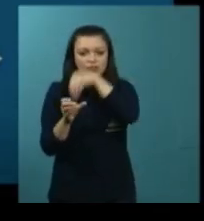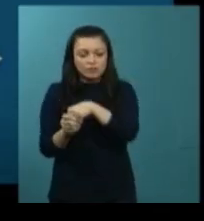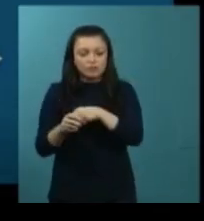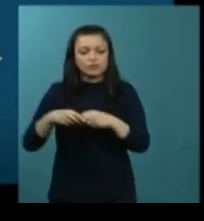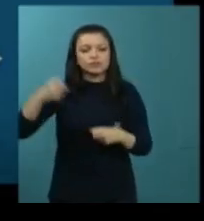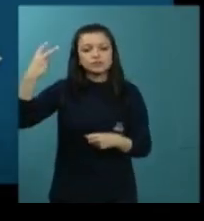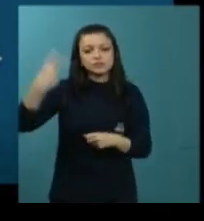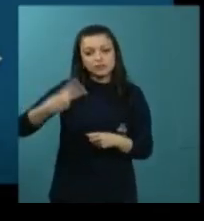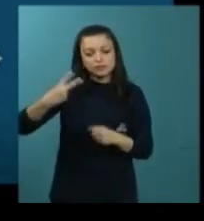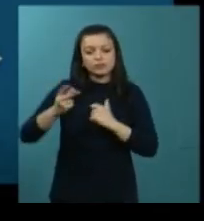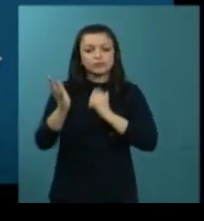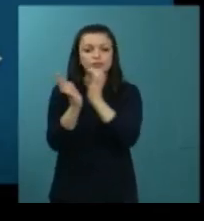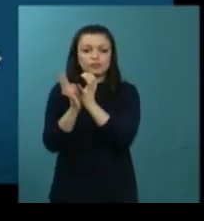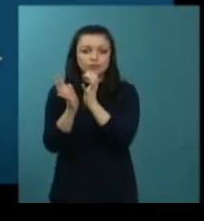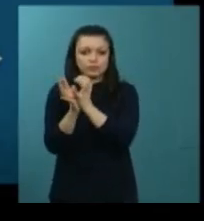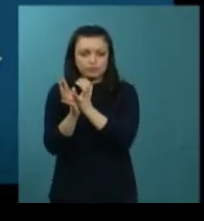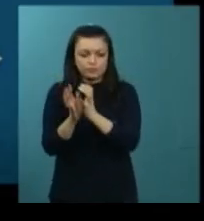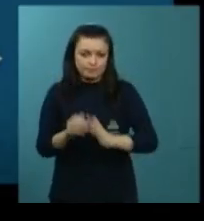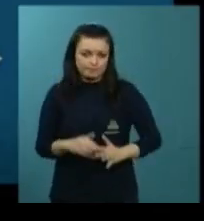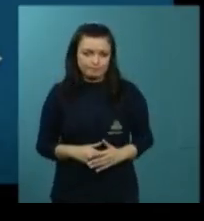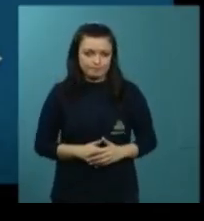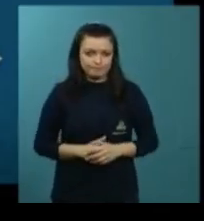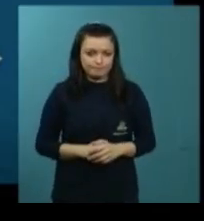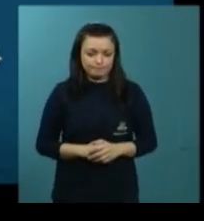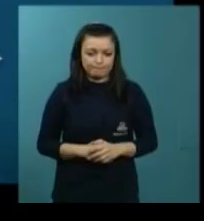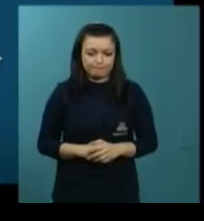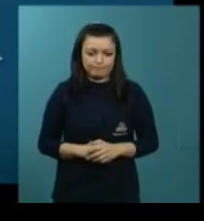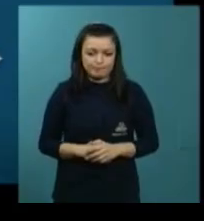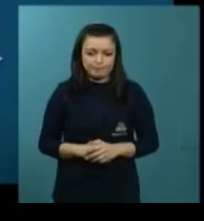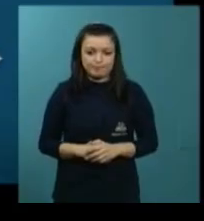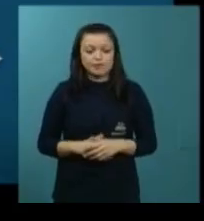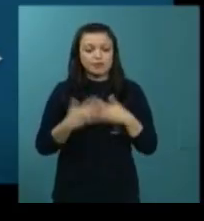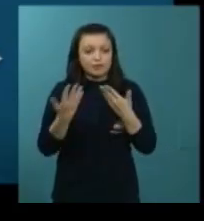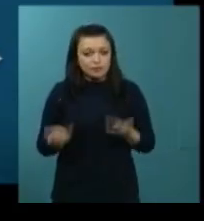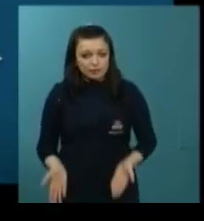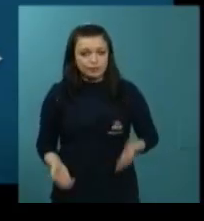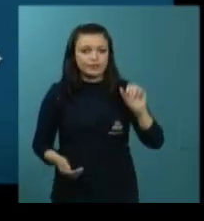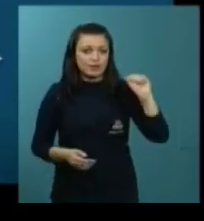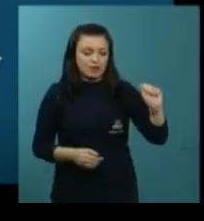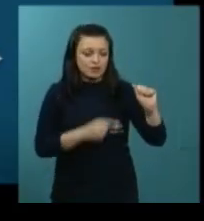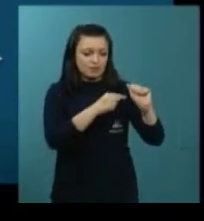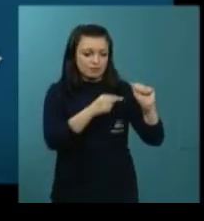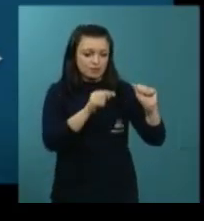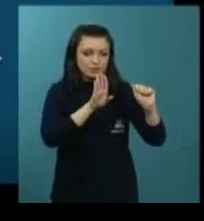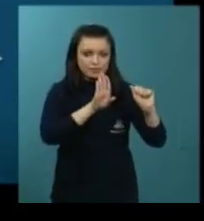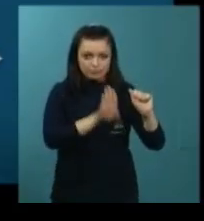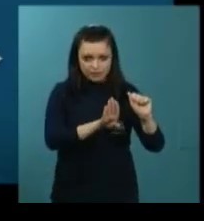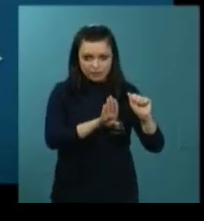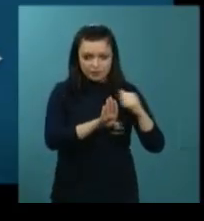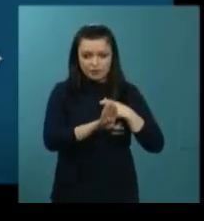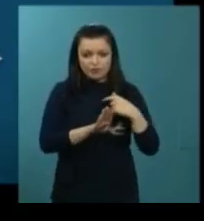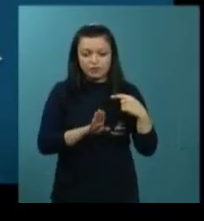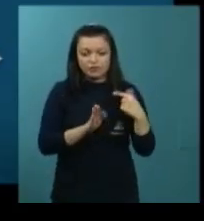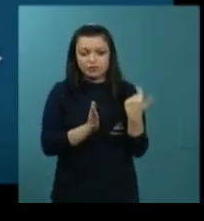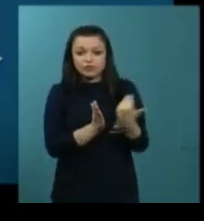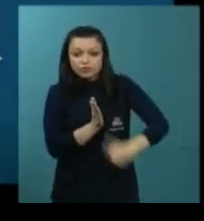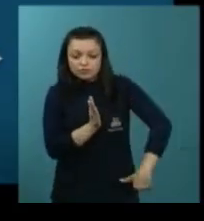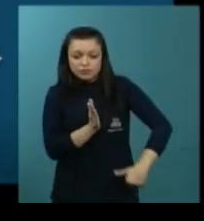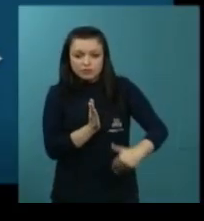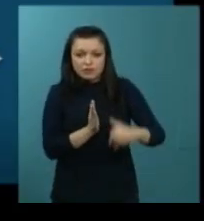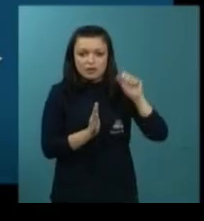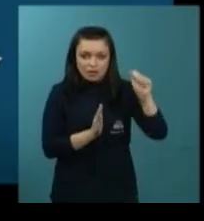que não pertencem ao segundo conjunto. Então, A menos B, a diferença do